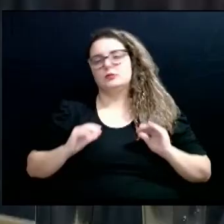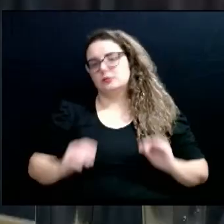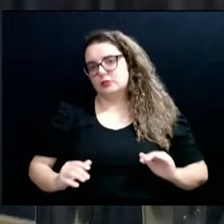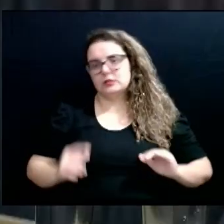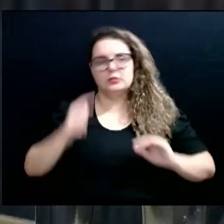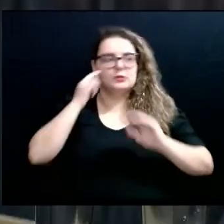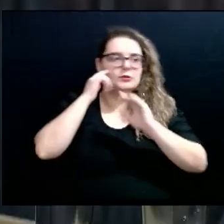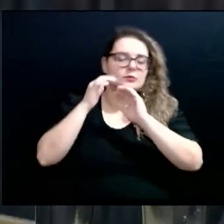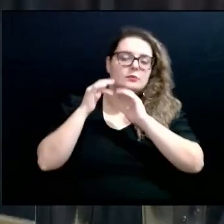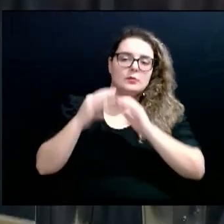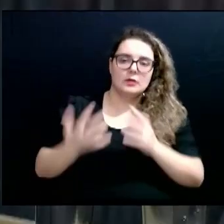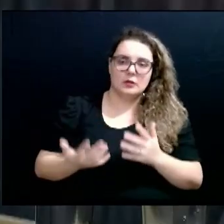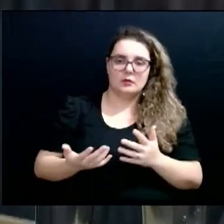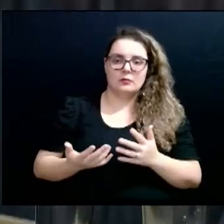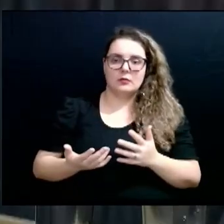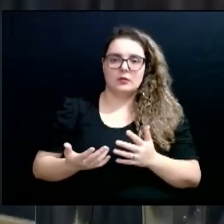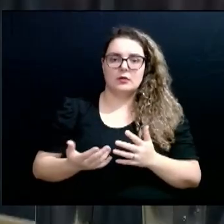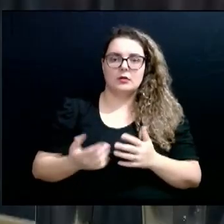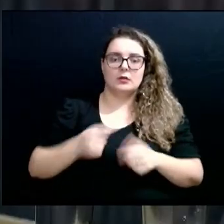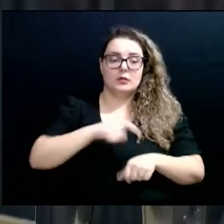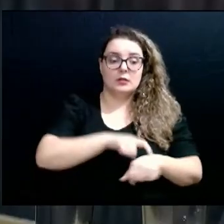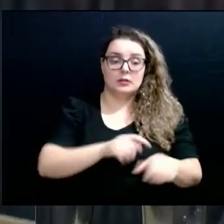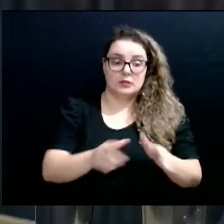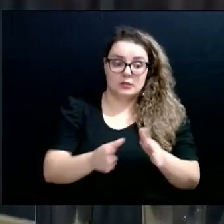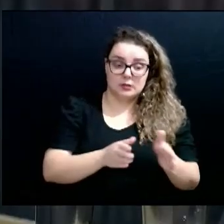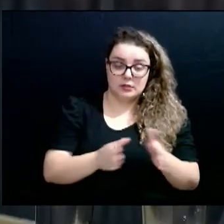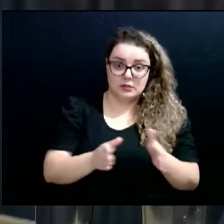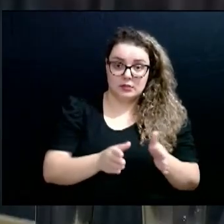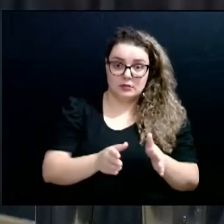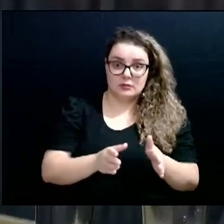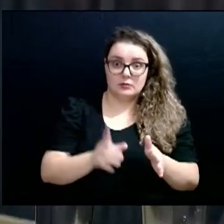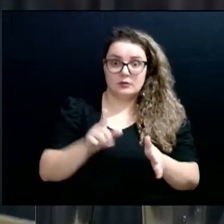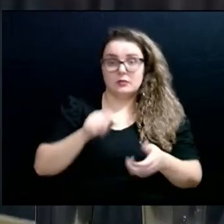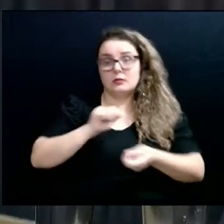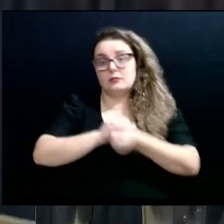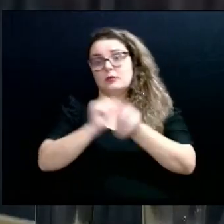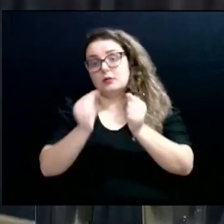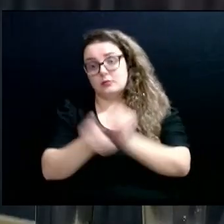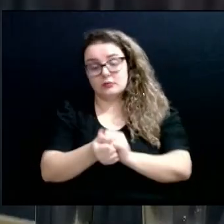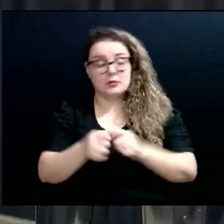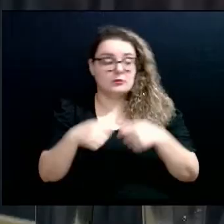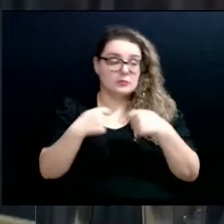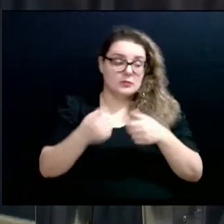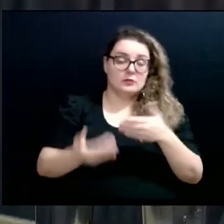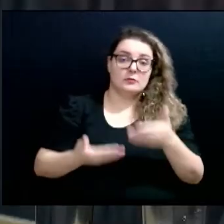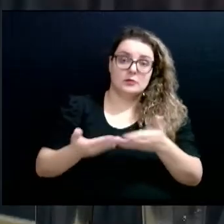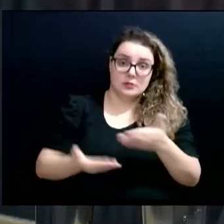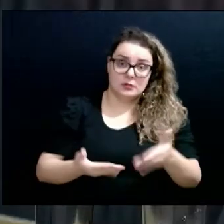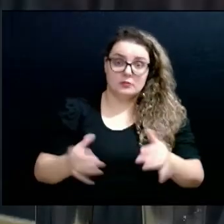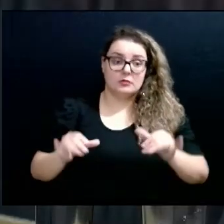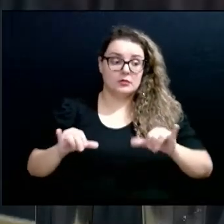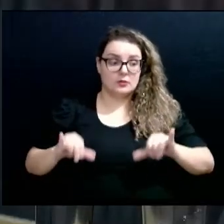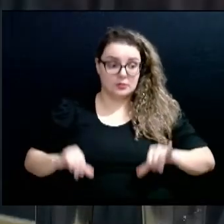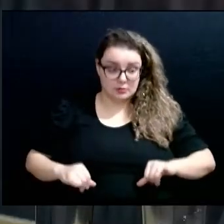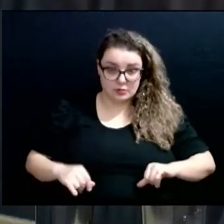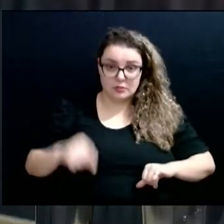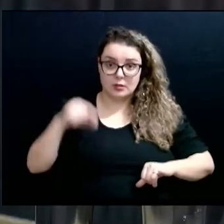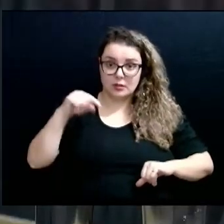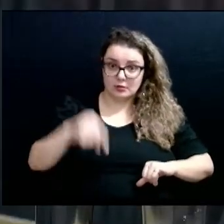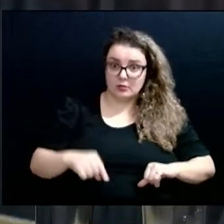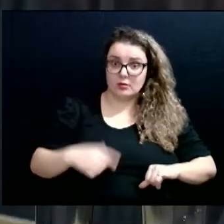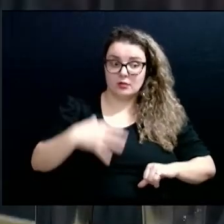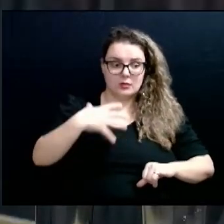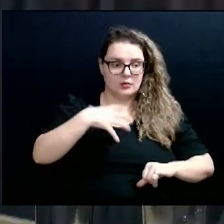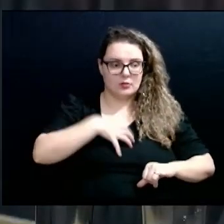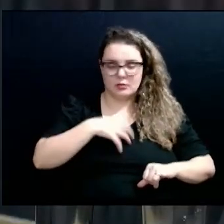que naquele momento são adaptativos porque ela precisa lidar com aquele sofrimento e aquilo é a única forma que ela sabe